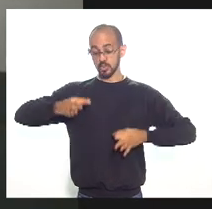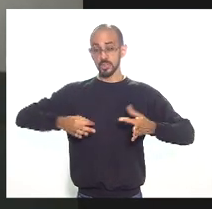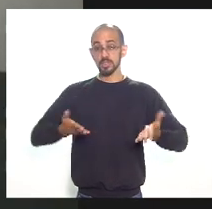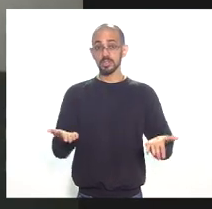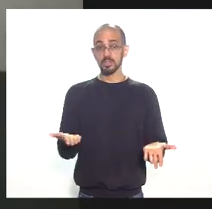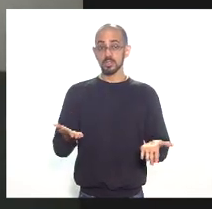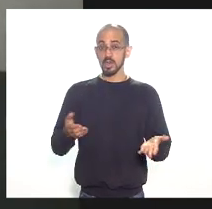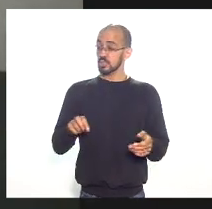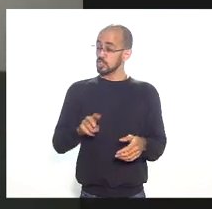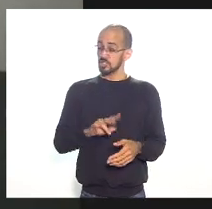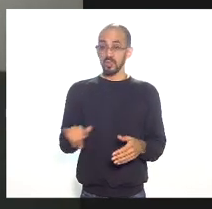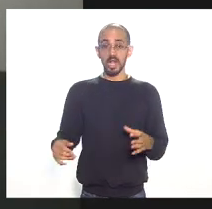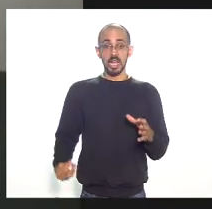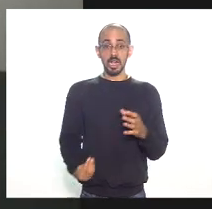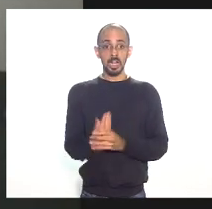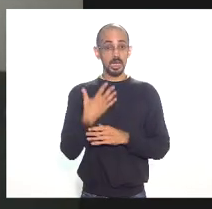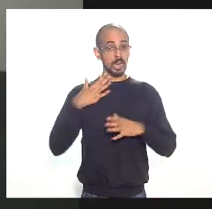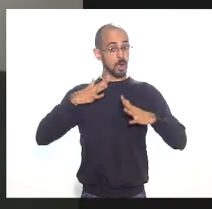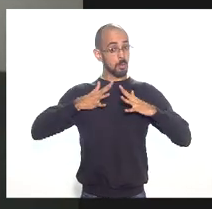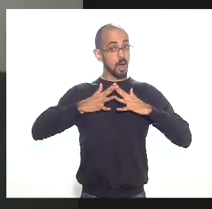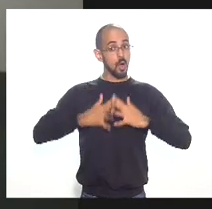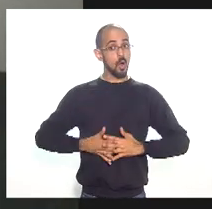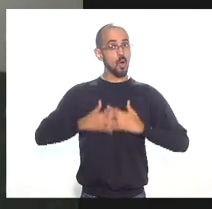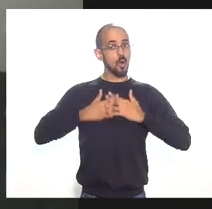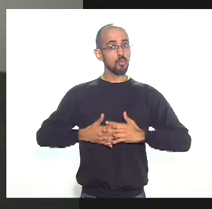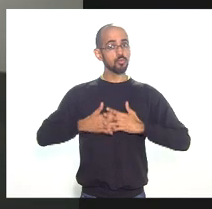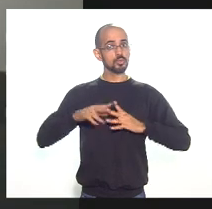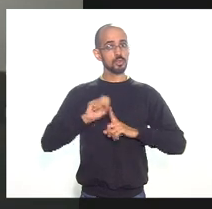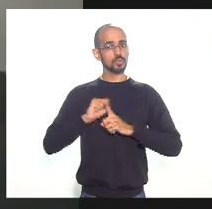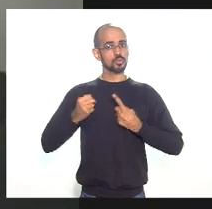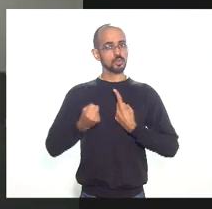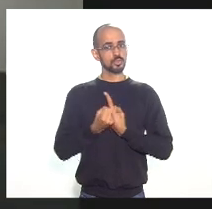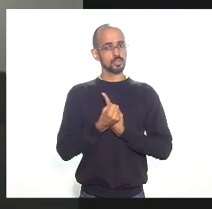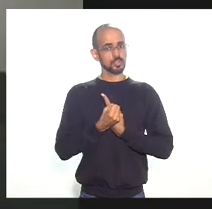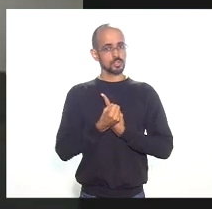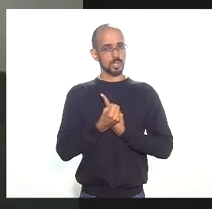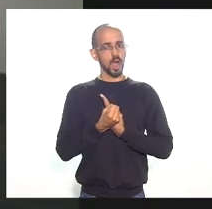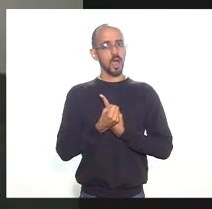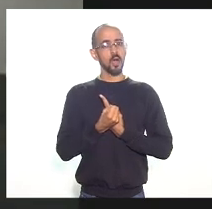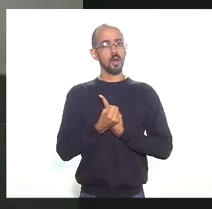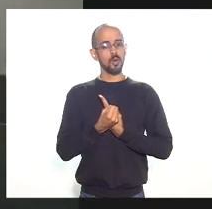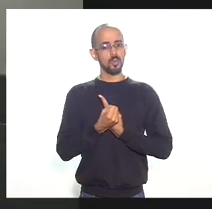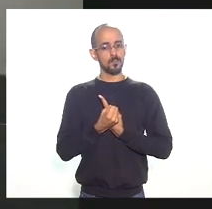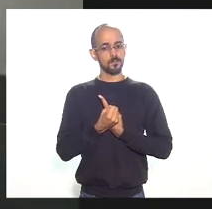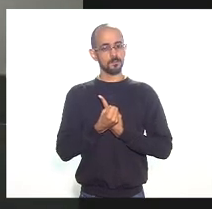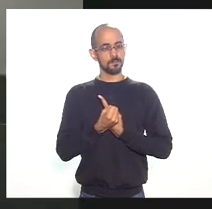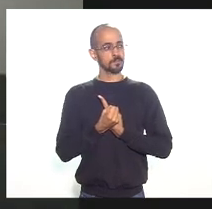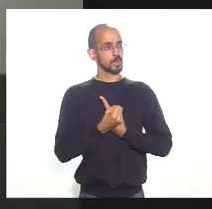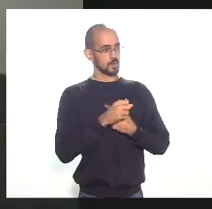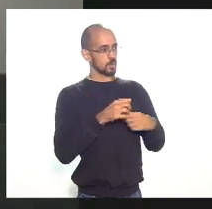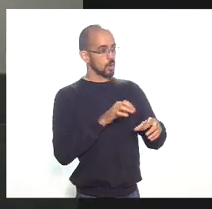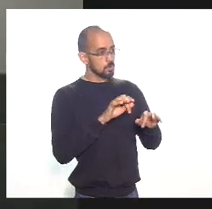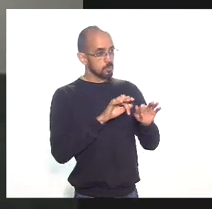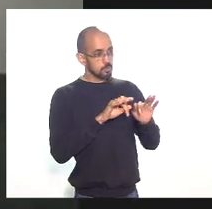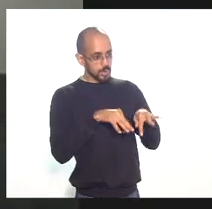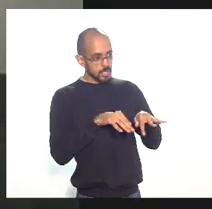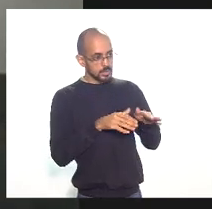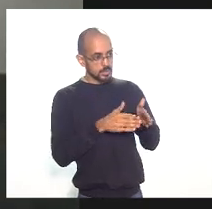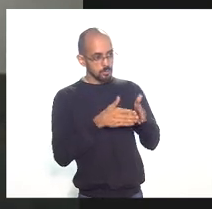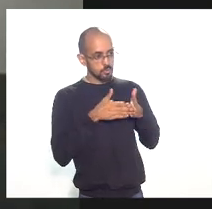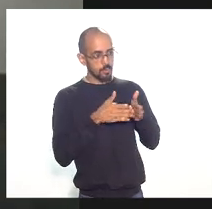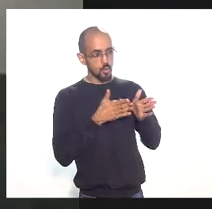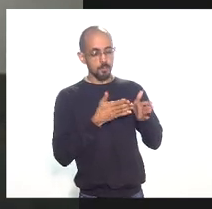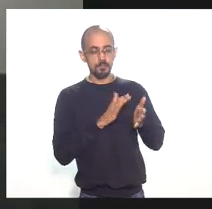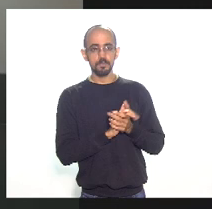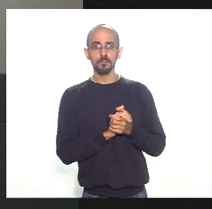caos social com o aumento dessas custas, além de ser, pois não, senhor presidente, para além de ser